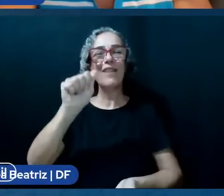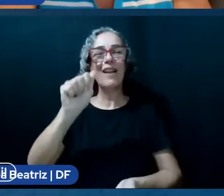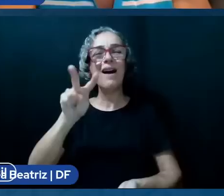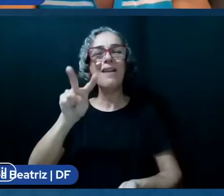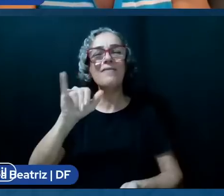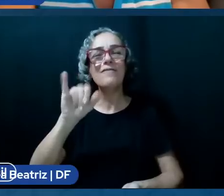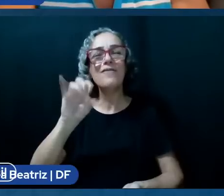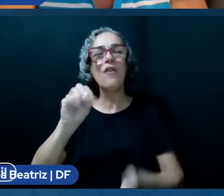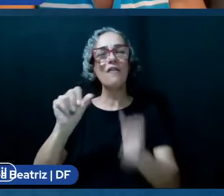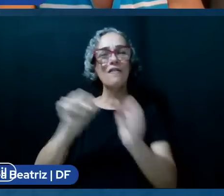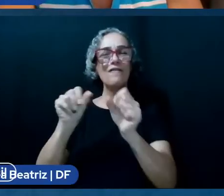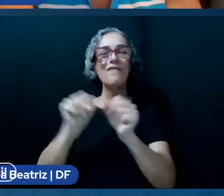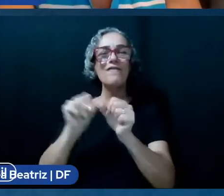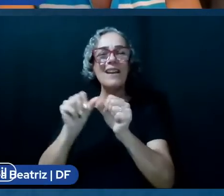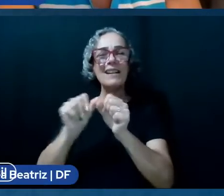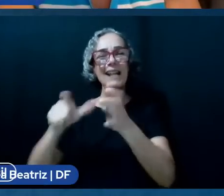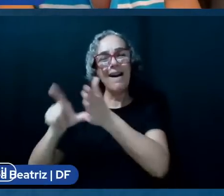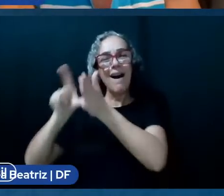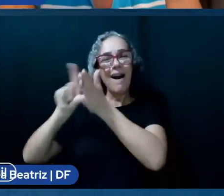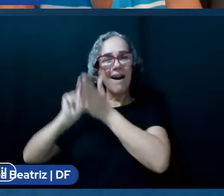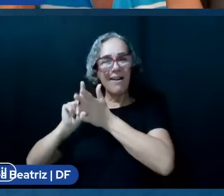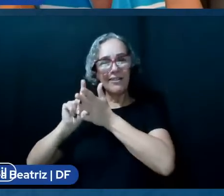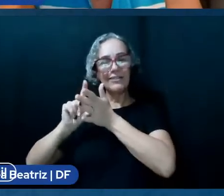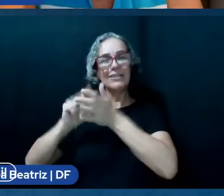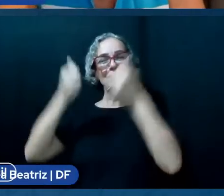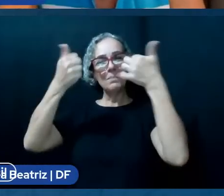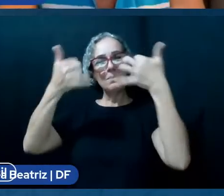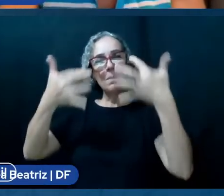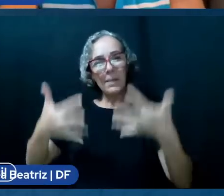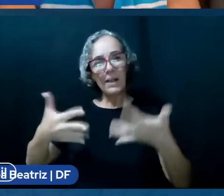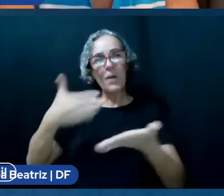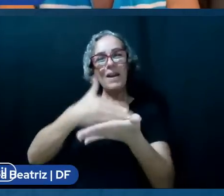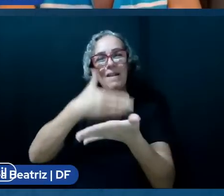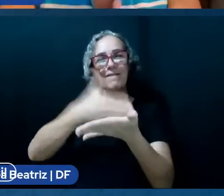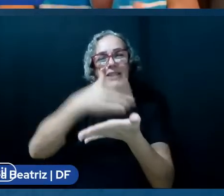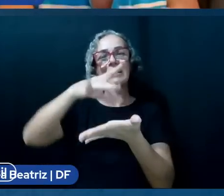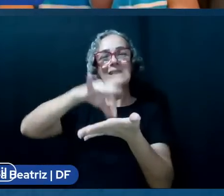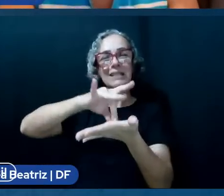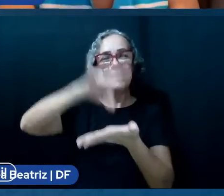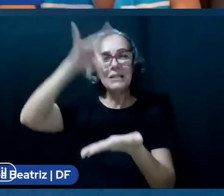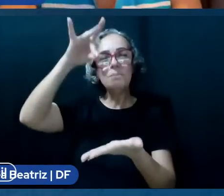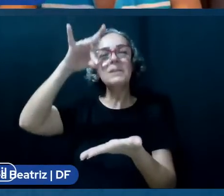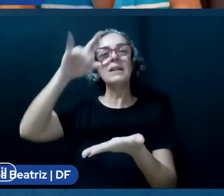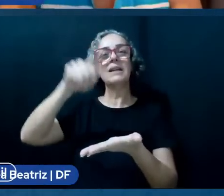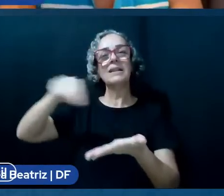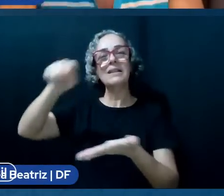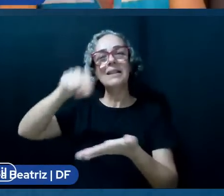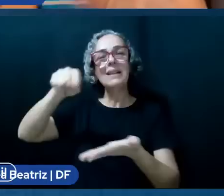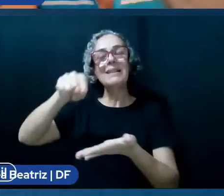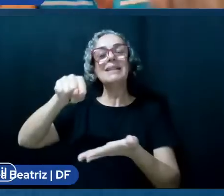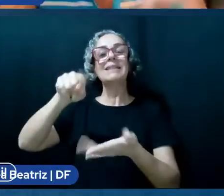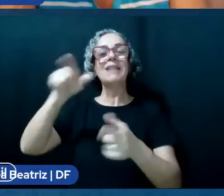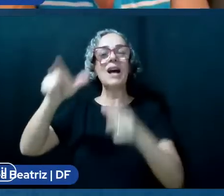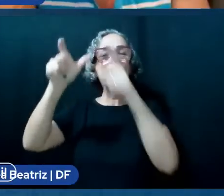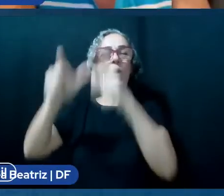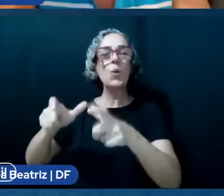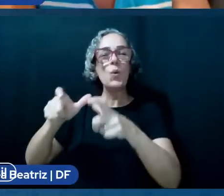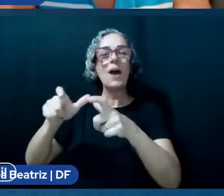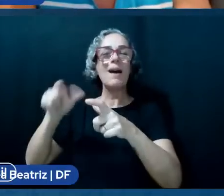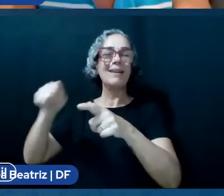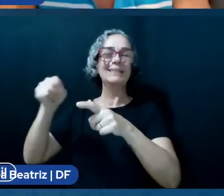Que é o caso que é relatado na Revista Espírita, que são os convulsionários de Saint Médard, que